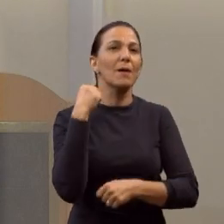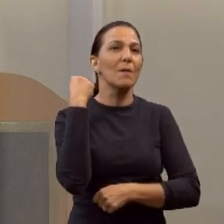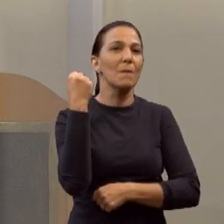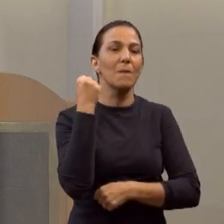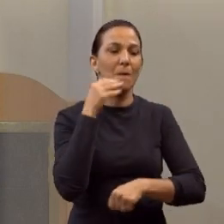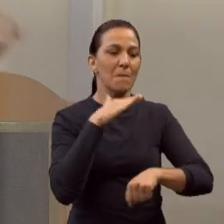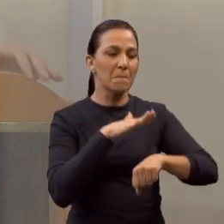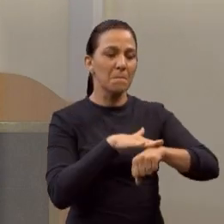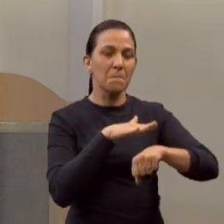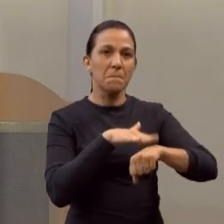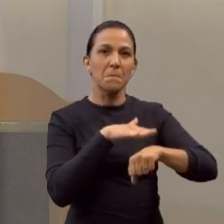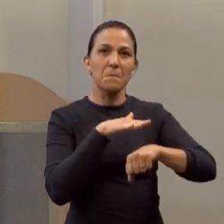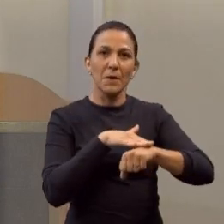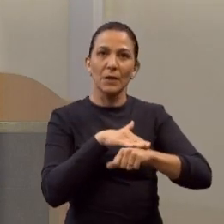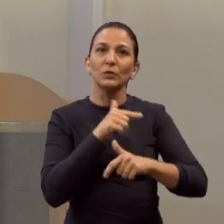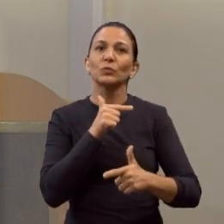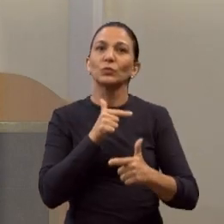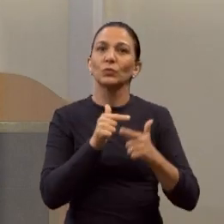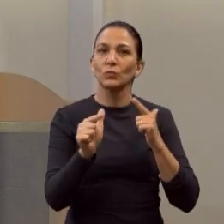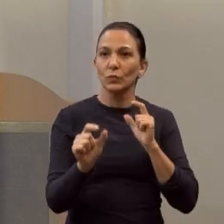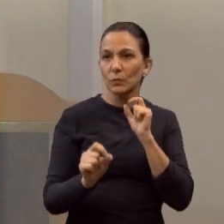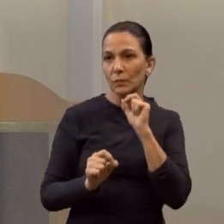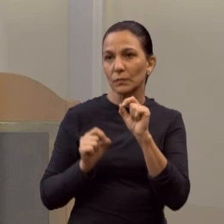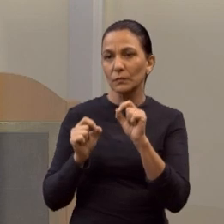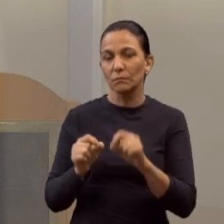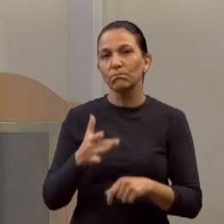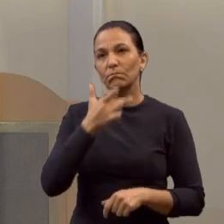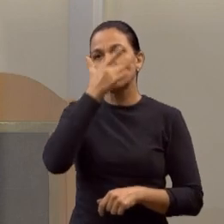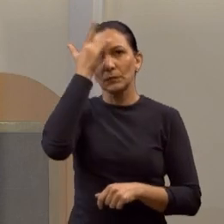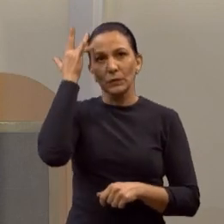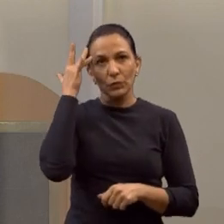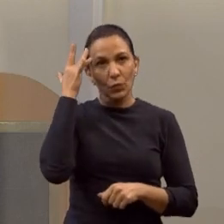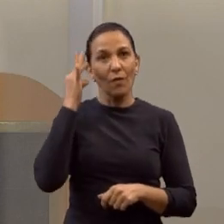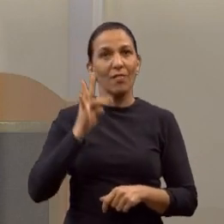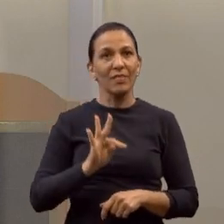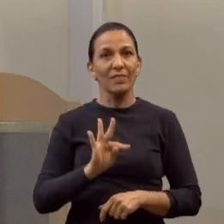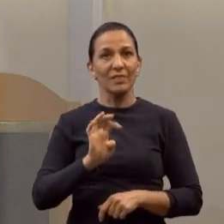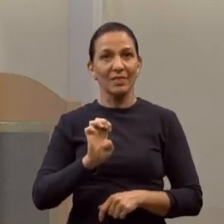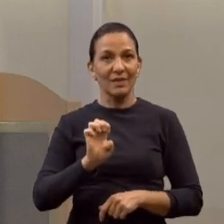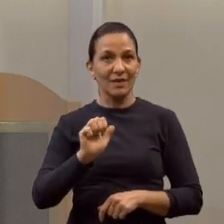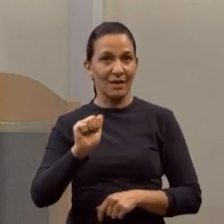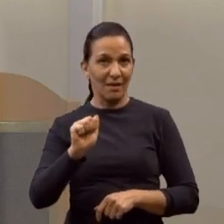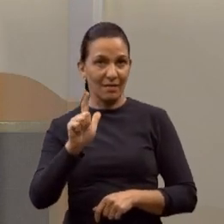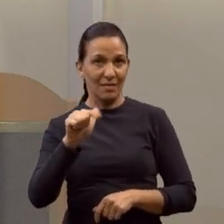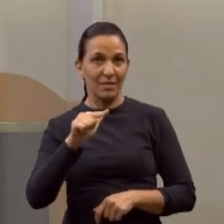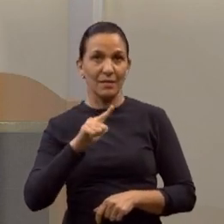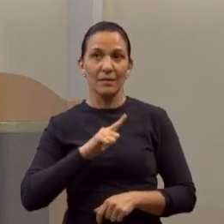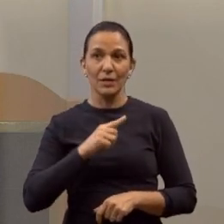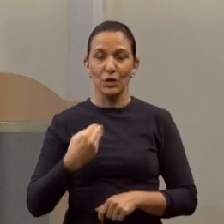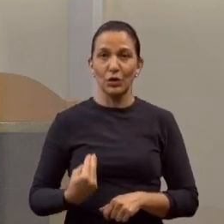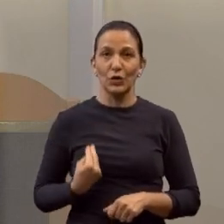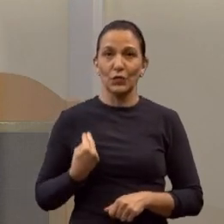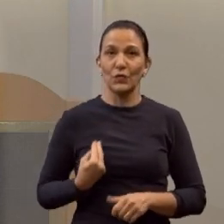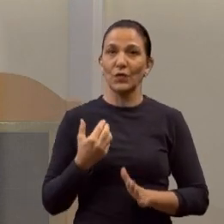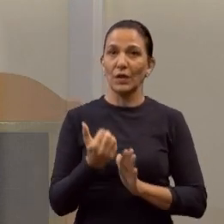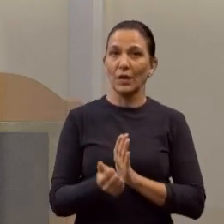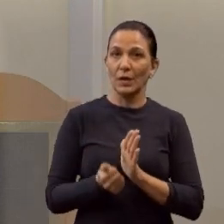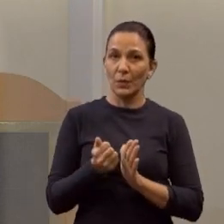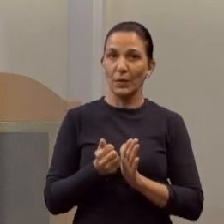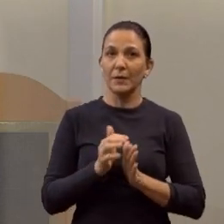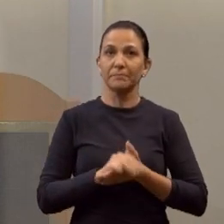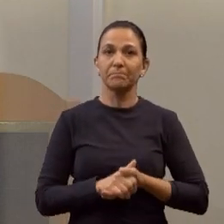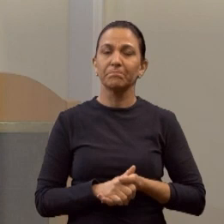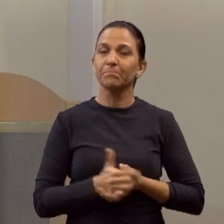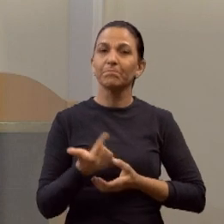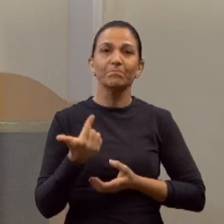no momento no que diz respeito às pessoas com transtorno do espectro autista residentes aqui de Araraquara.